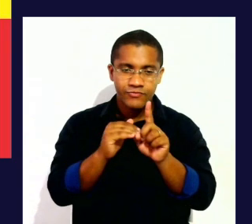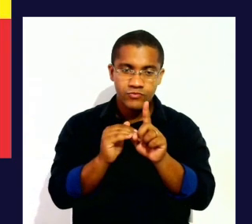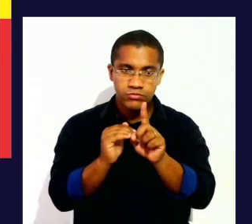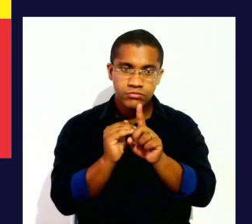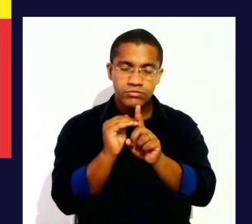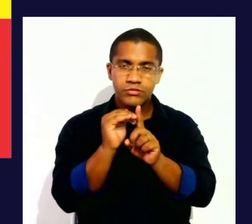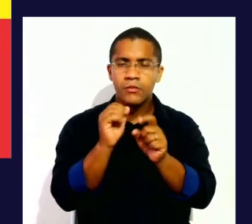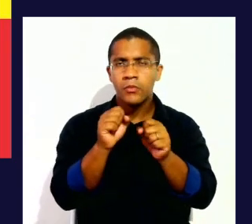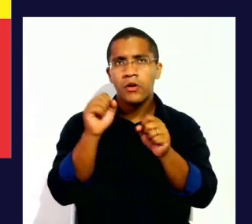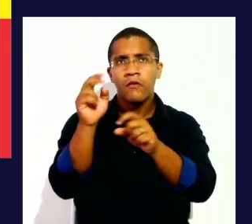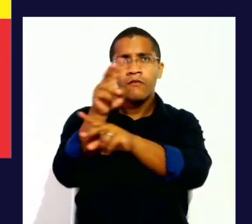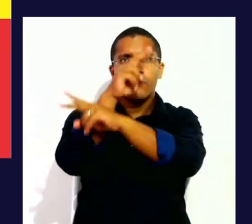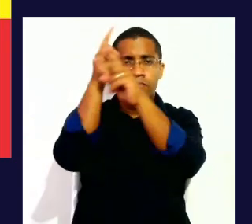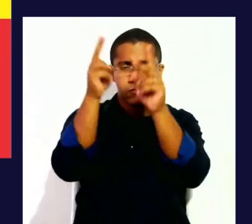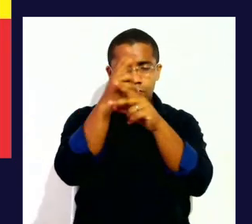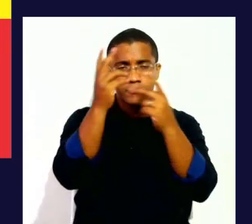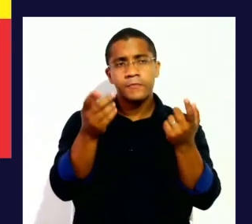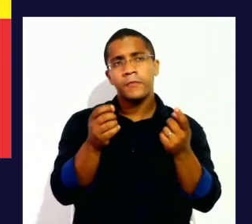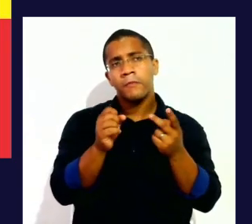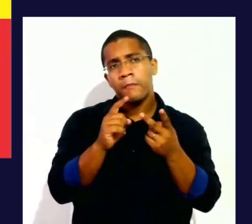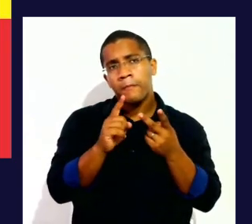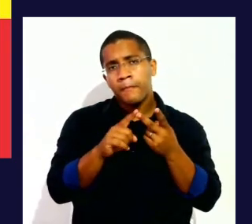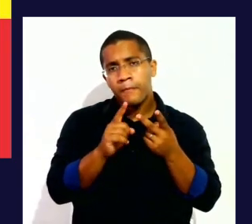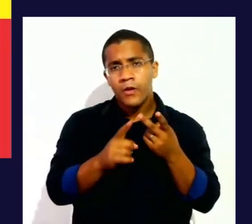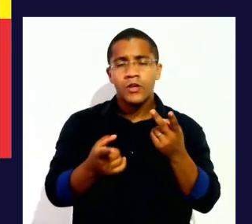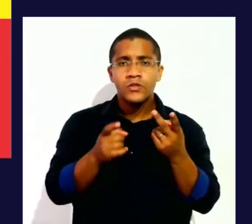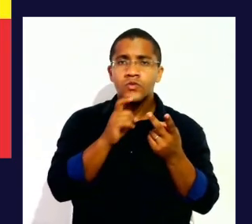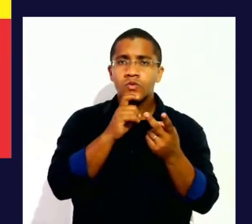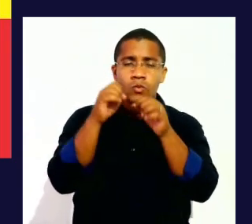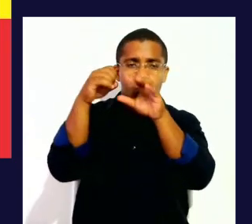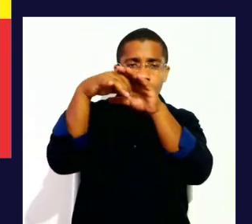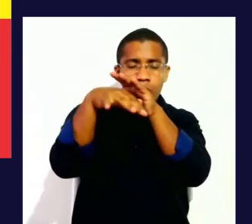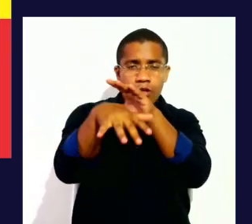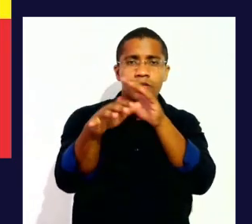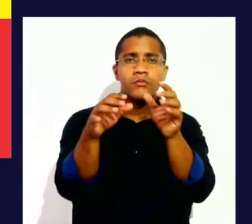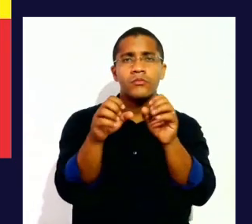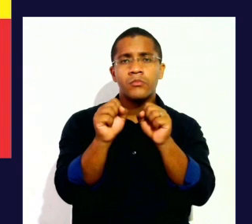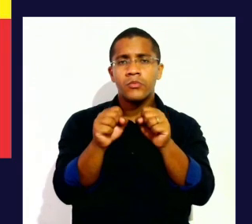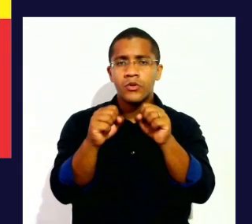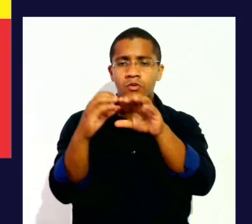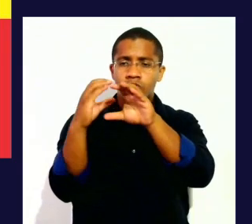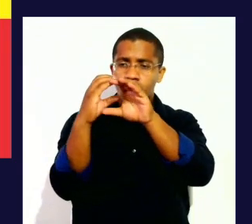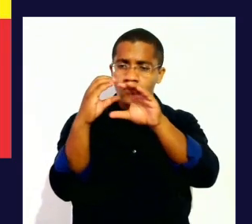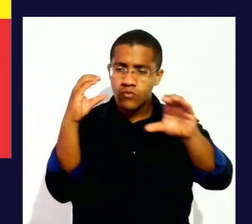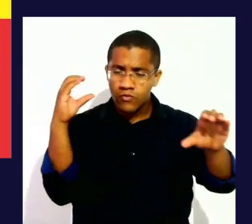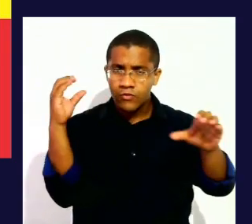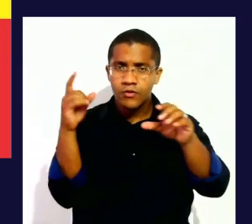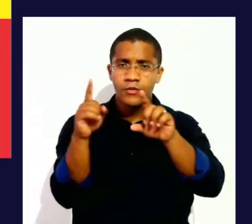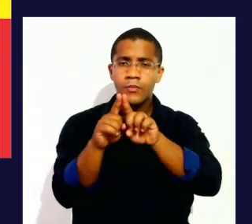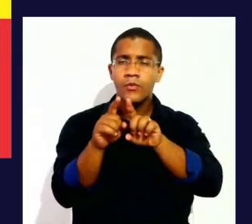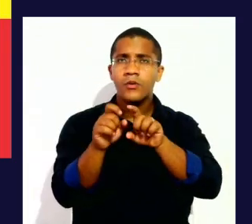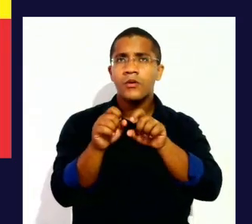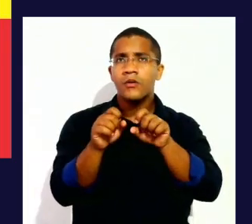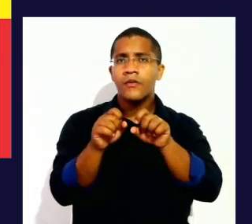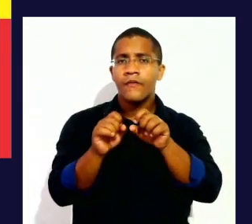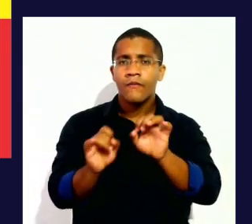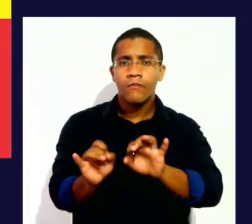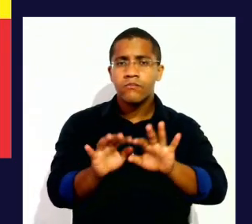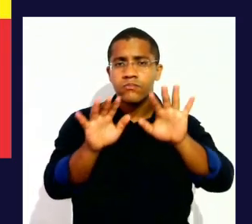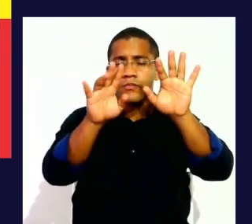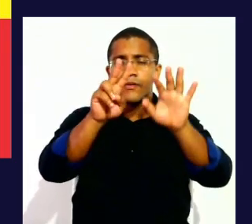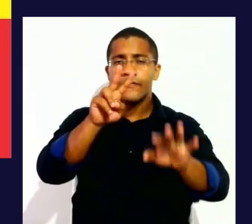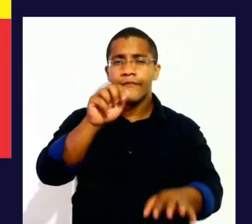isso, eu estou falando de ventilação, de refrigeração, de canalização, de vapor. Na realidade,